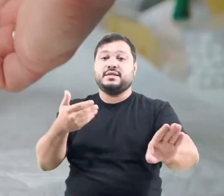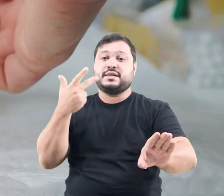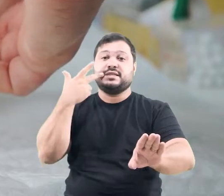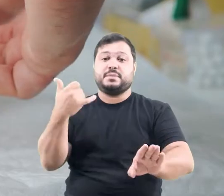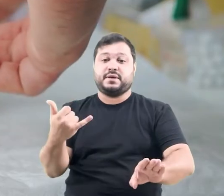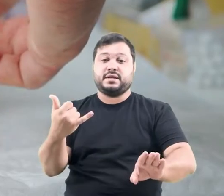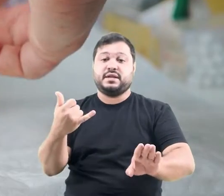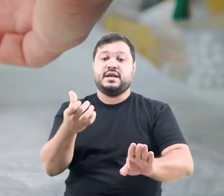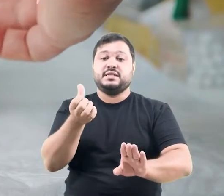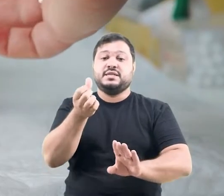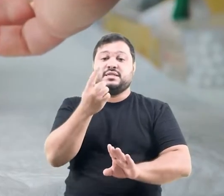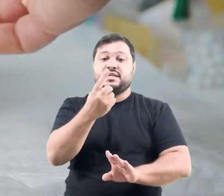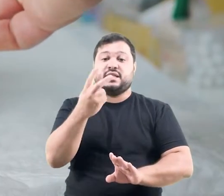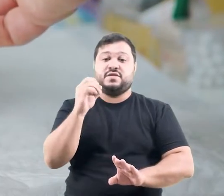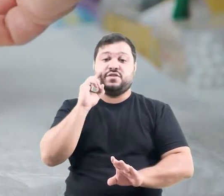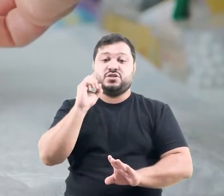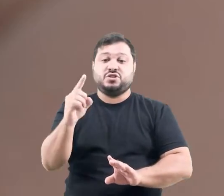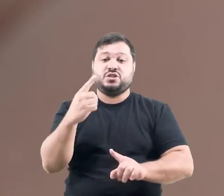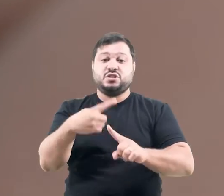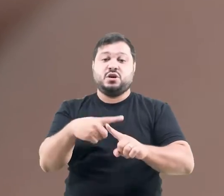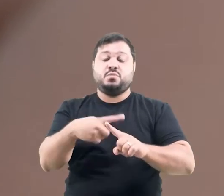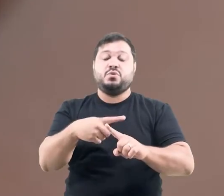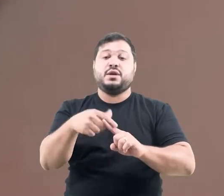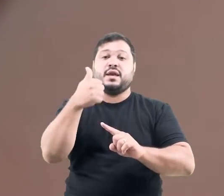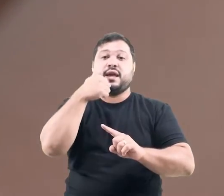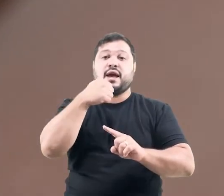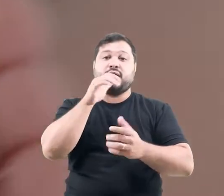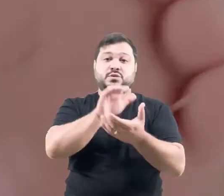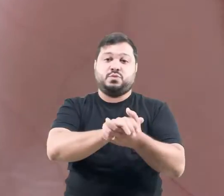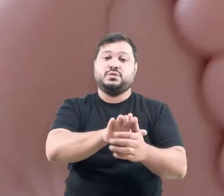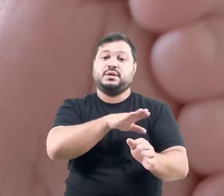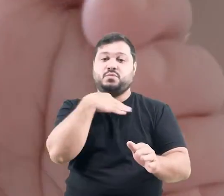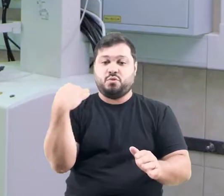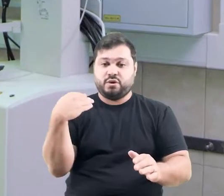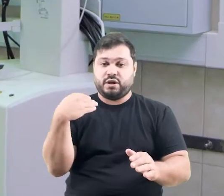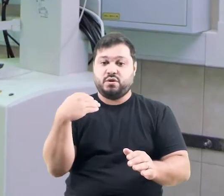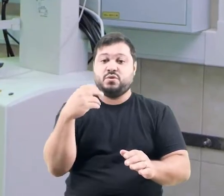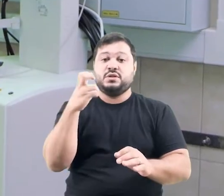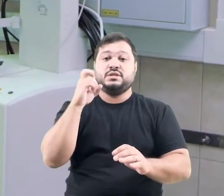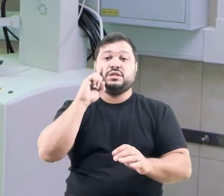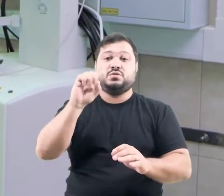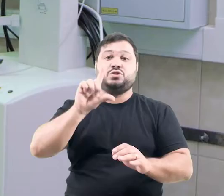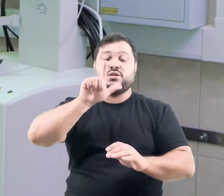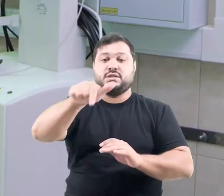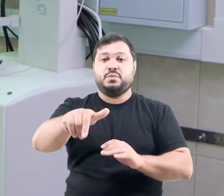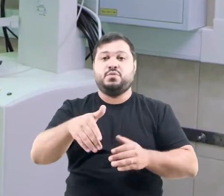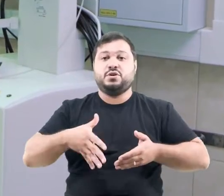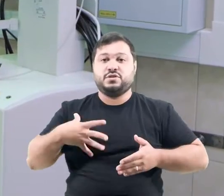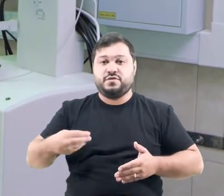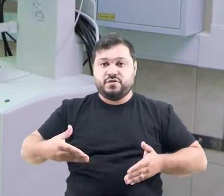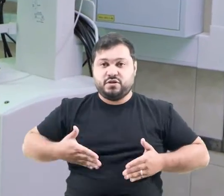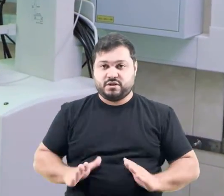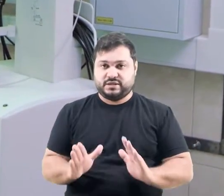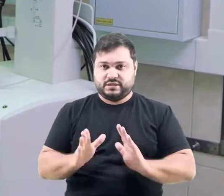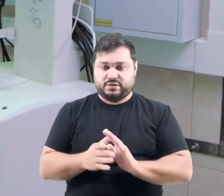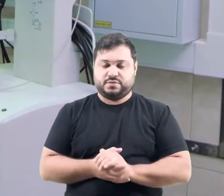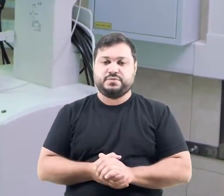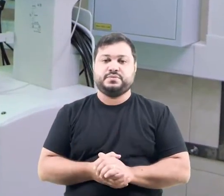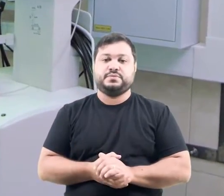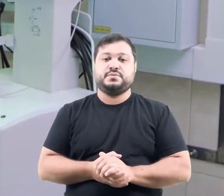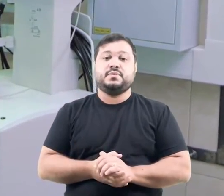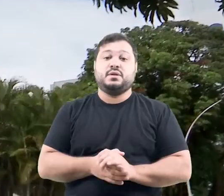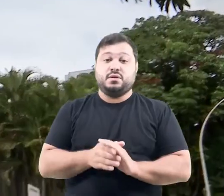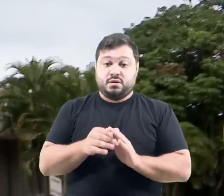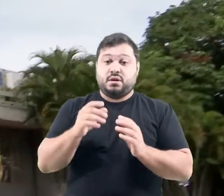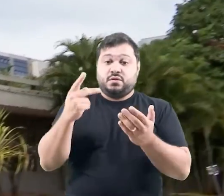licença paternidade de 120 dias por conta do falecimento da esposa, 5 dias após o nascimento da filha do